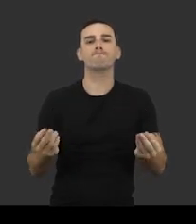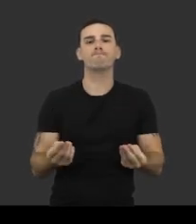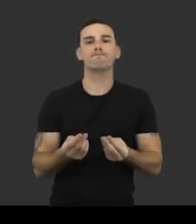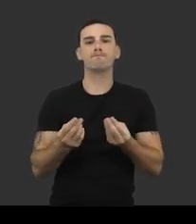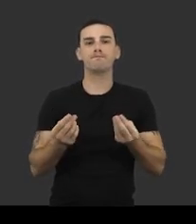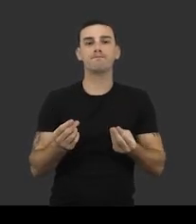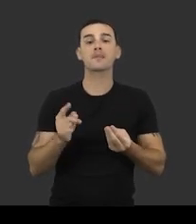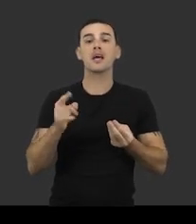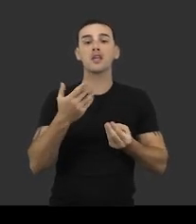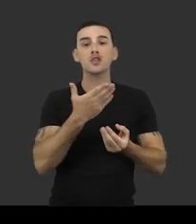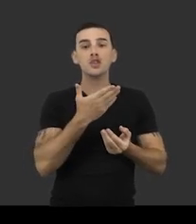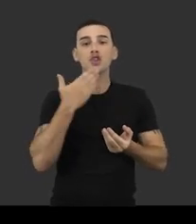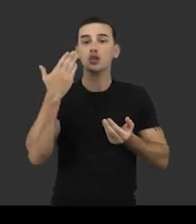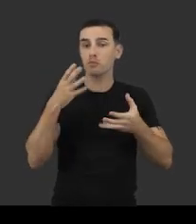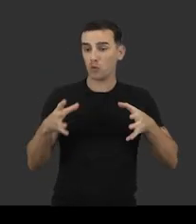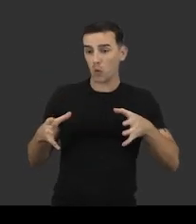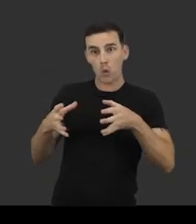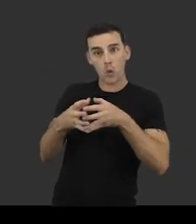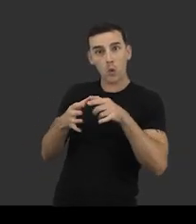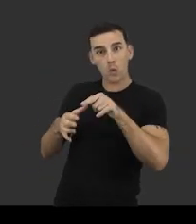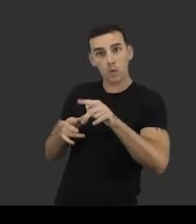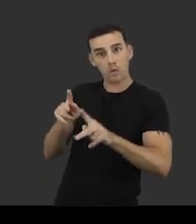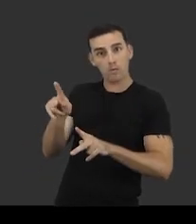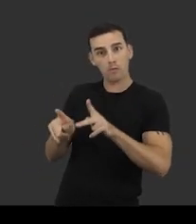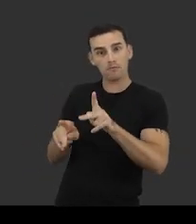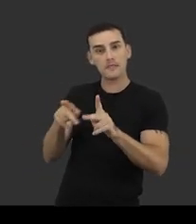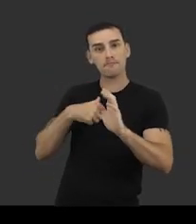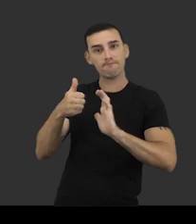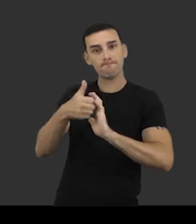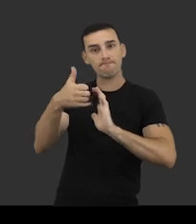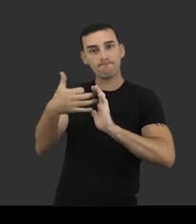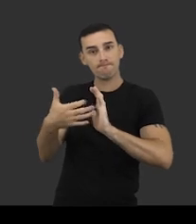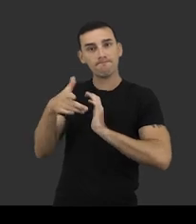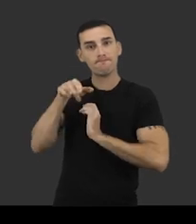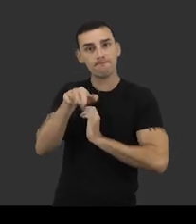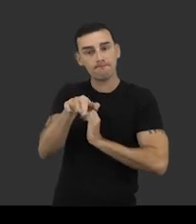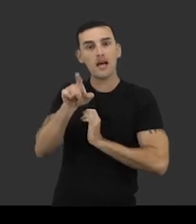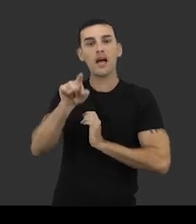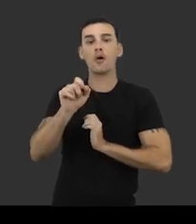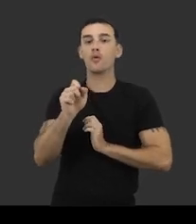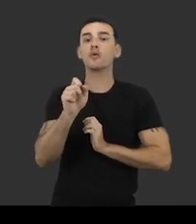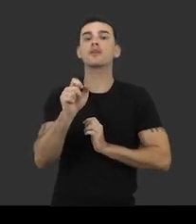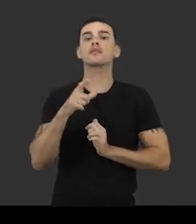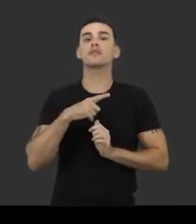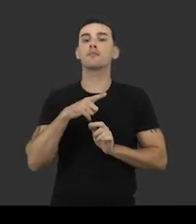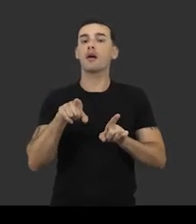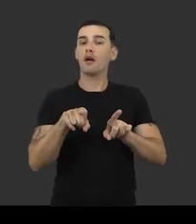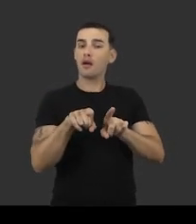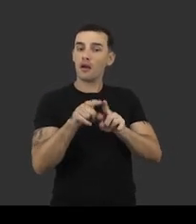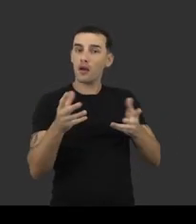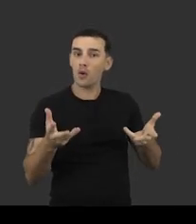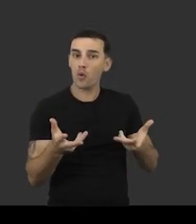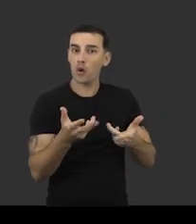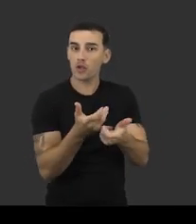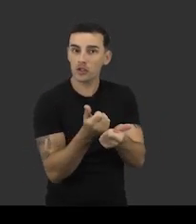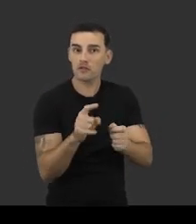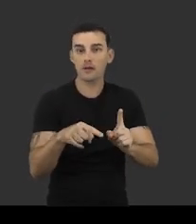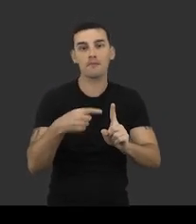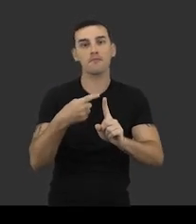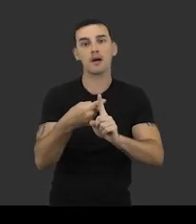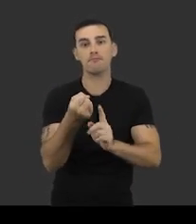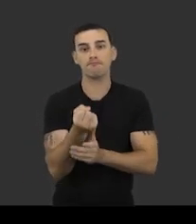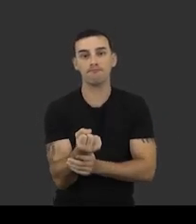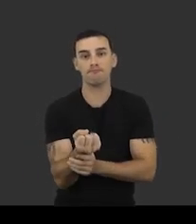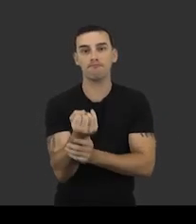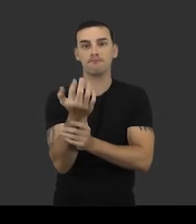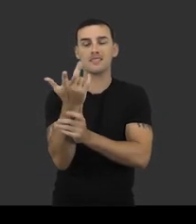de um tipo de população que apresenta características que, tanto qualitativamente quanto quantitativamente,